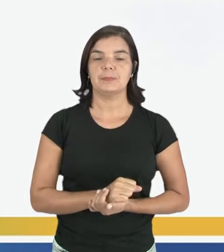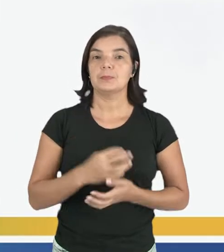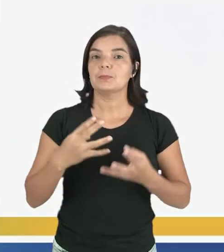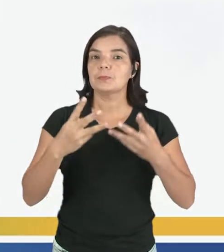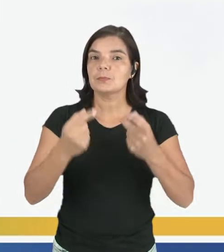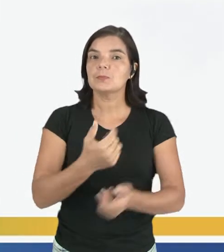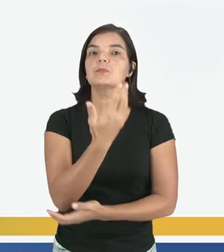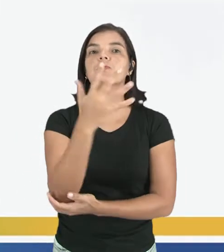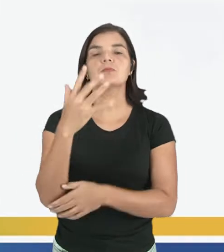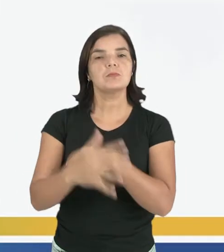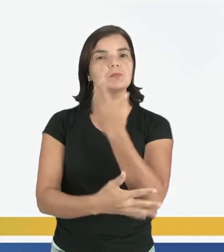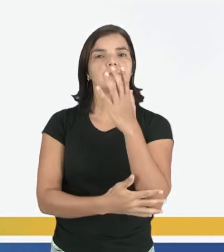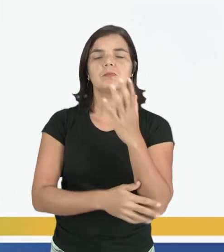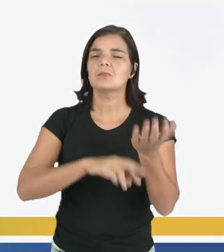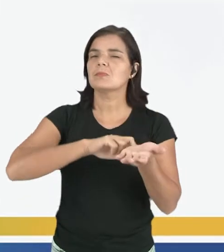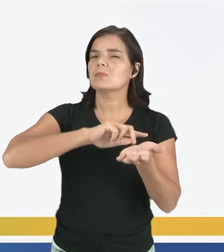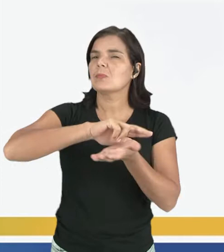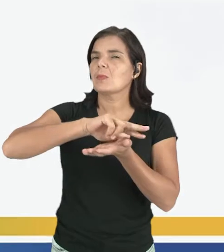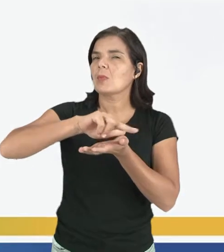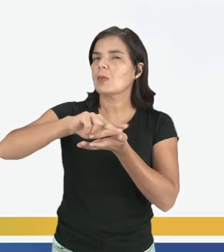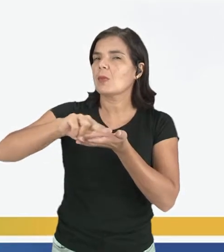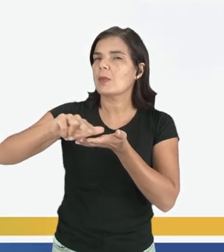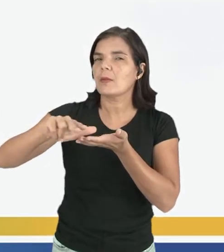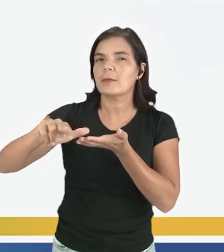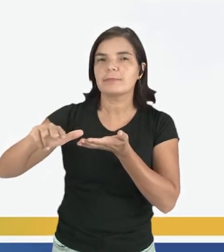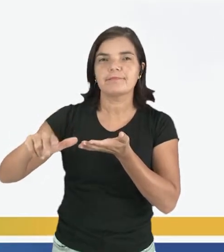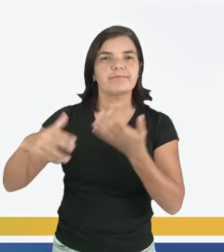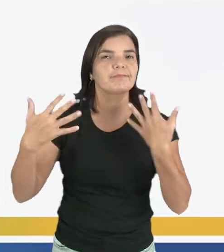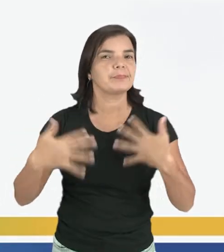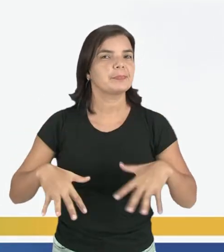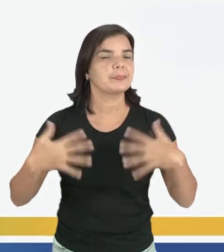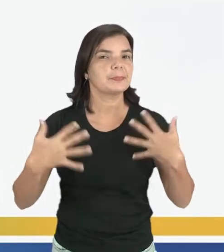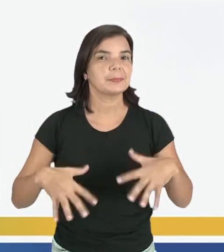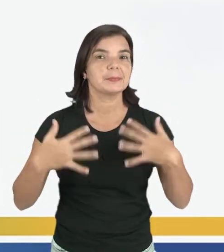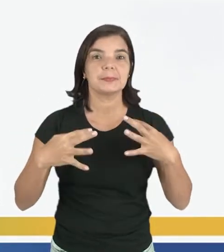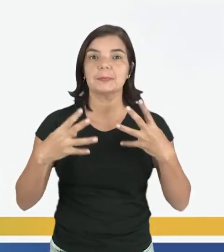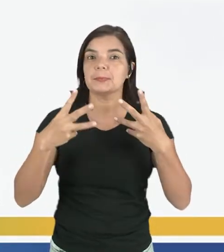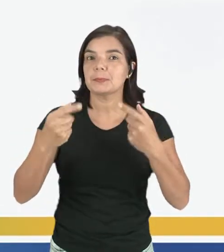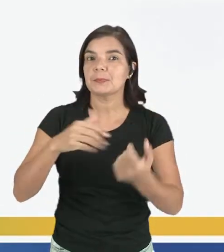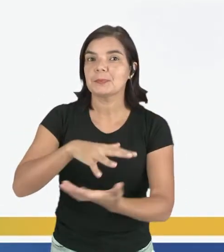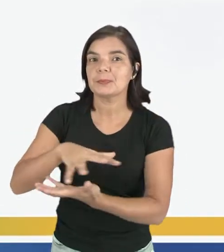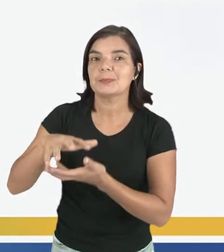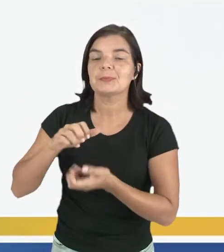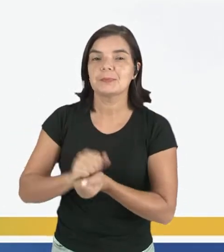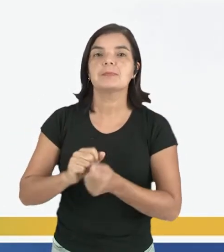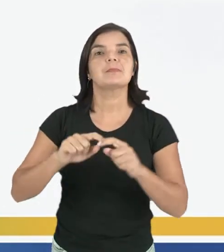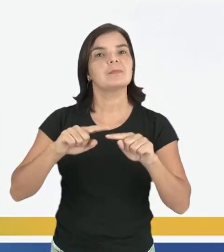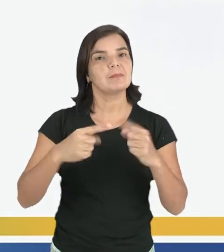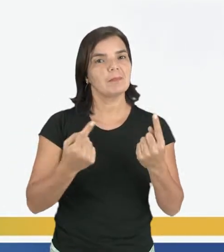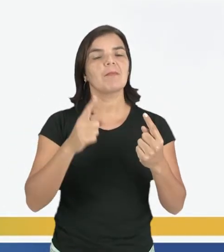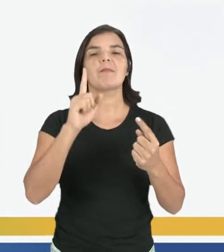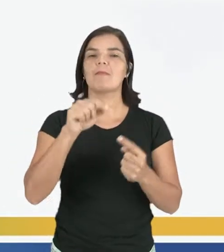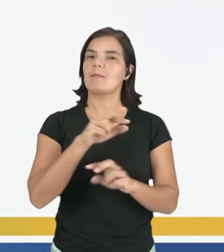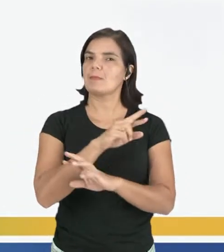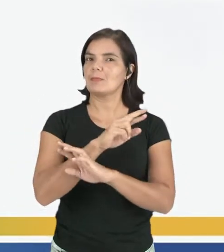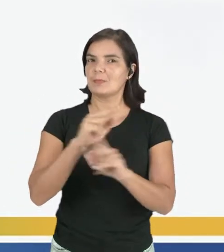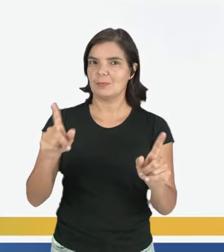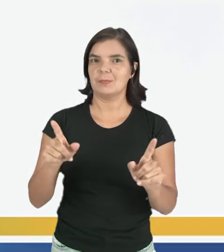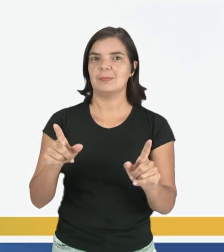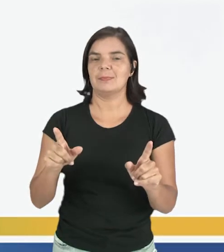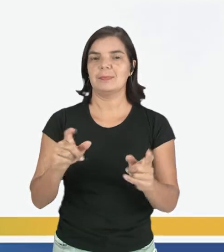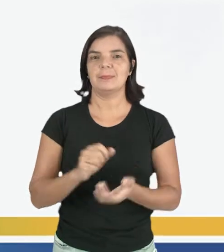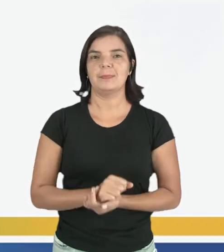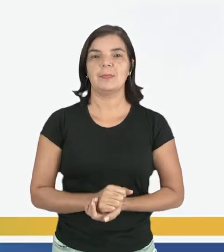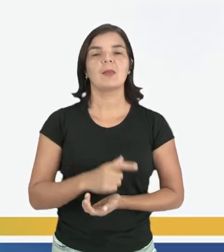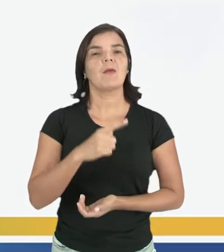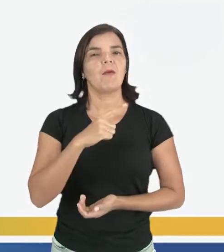Todas as plantas, existem milhões de plantas em todo o planeta e todas elas são diferentes uma das outras.